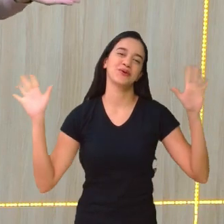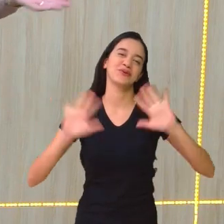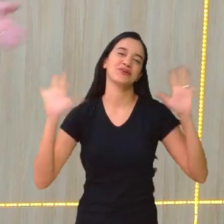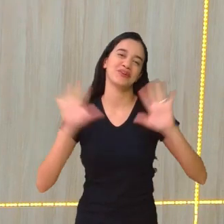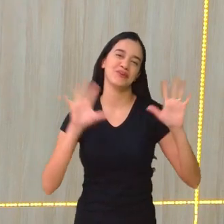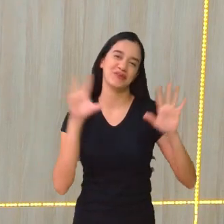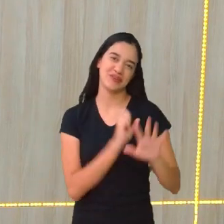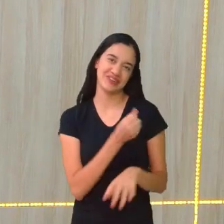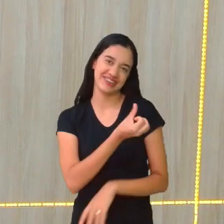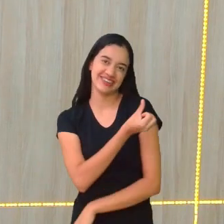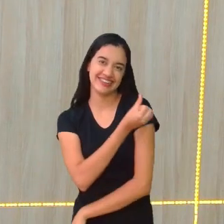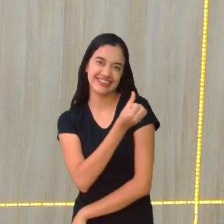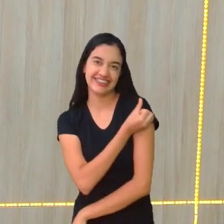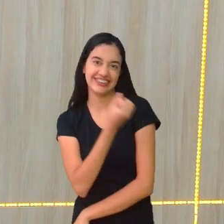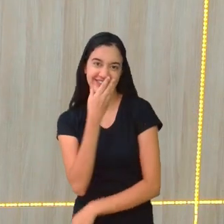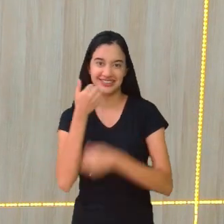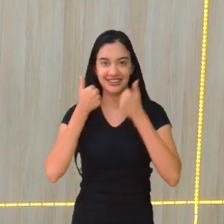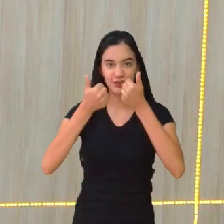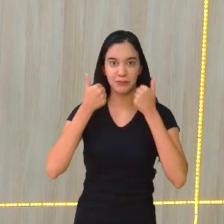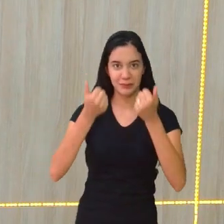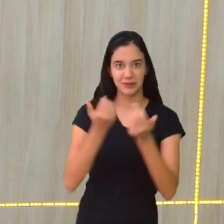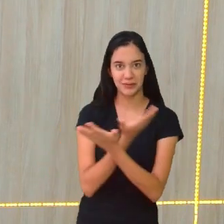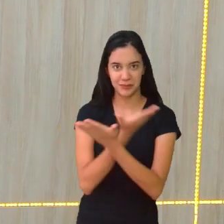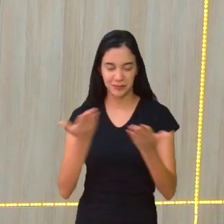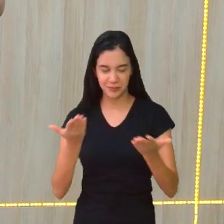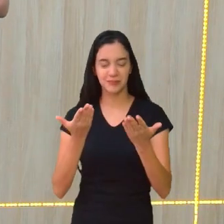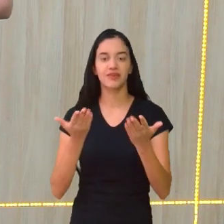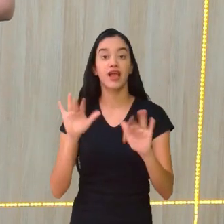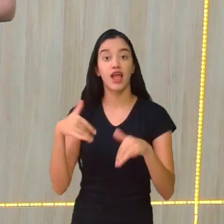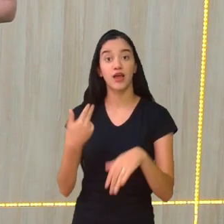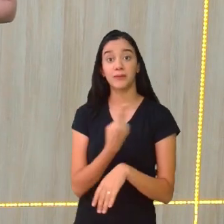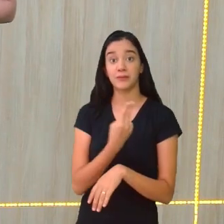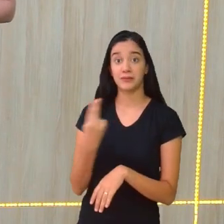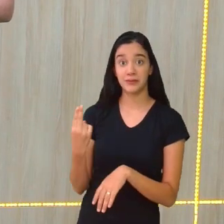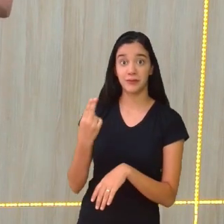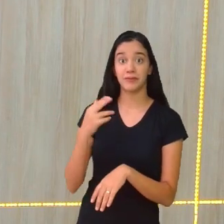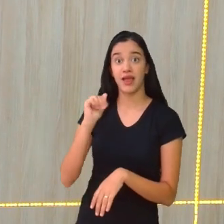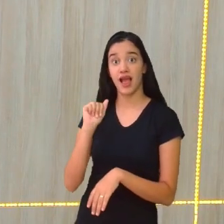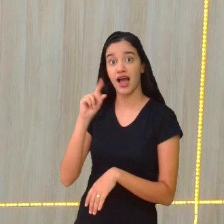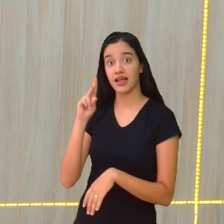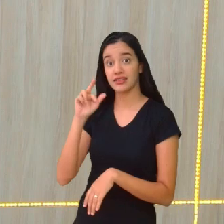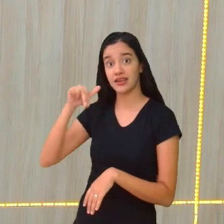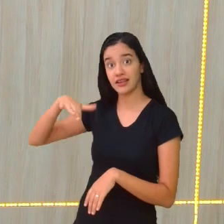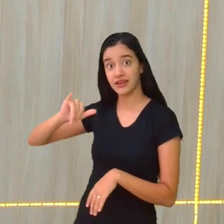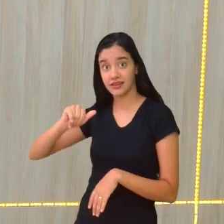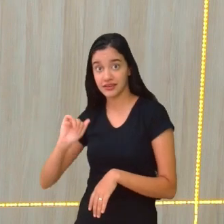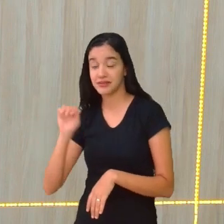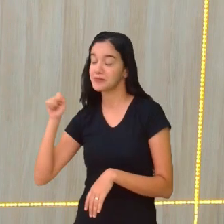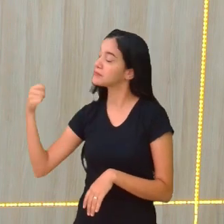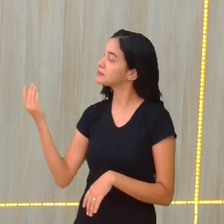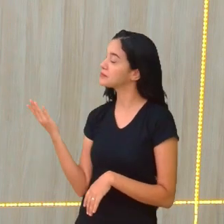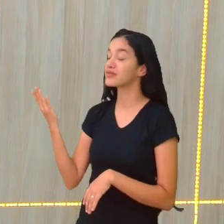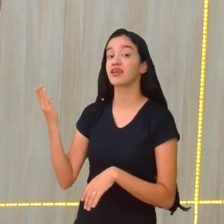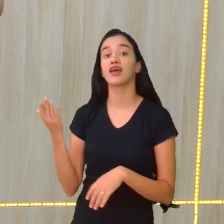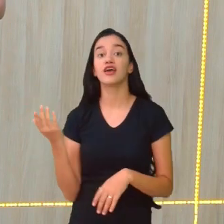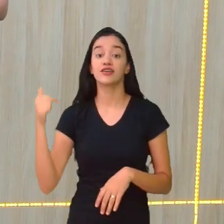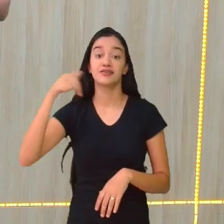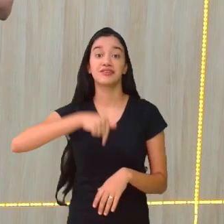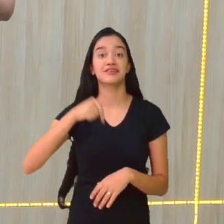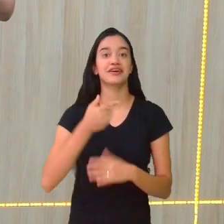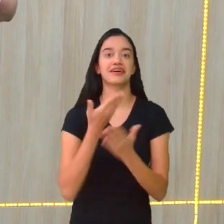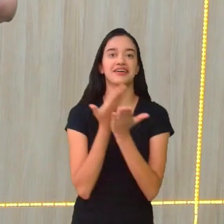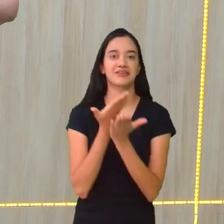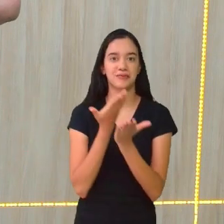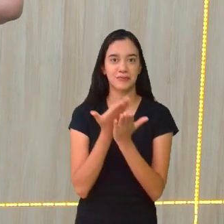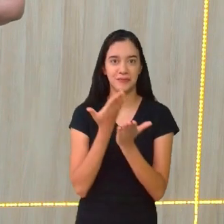Olá, meus amores do sexto ano, tudo bem com vocês? Eu me chamo Adriana Maria, este é o meu sinal e estamos aqui para